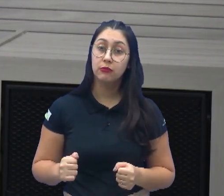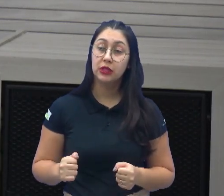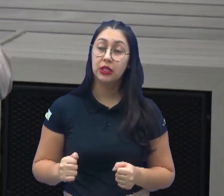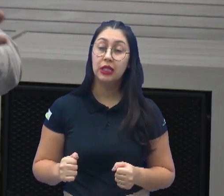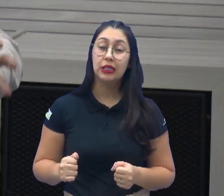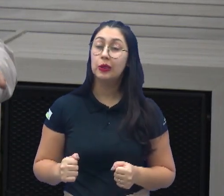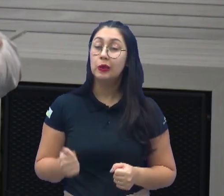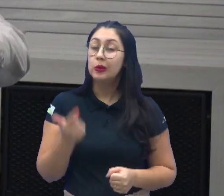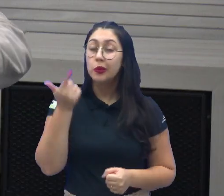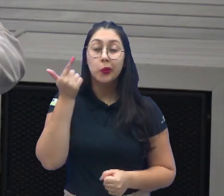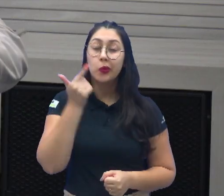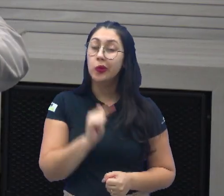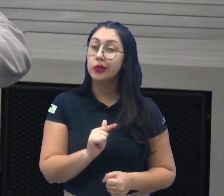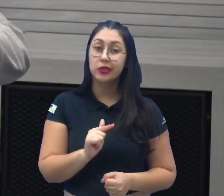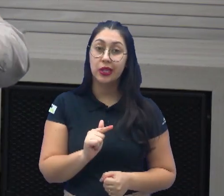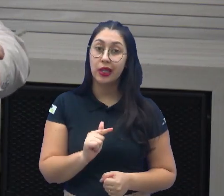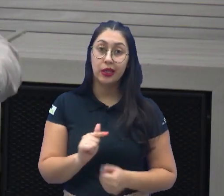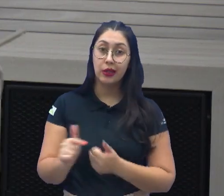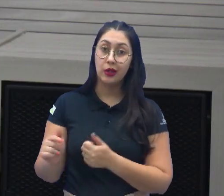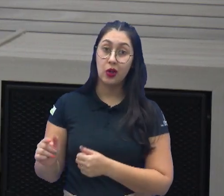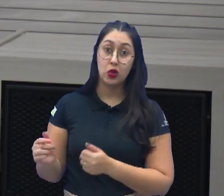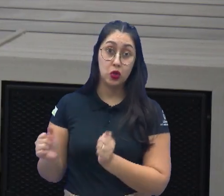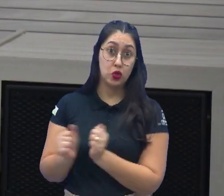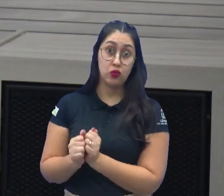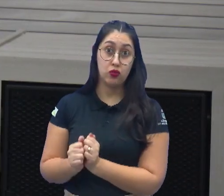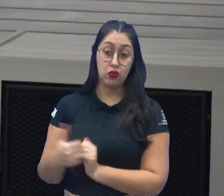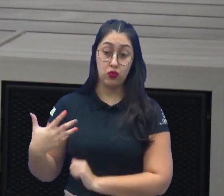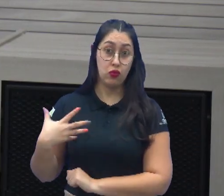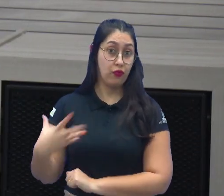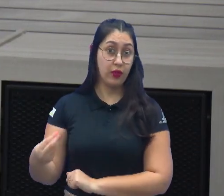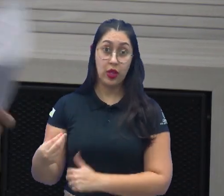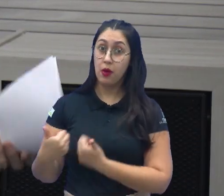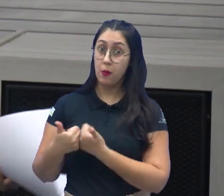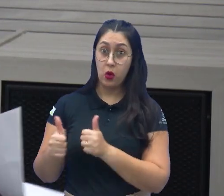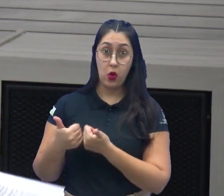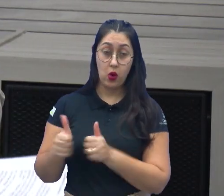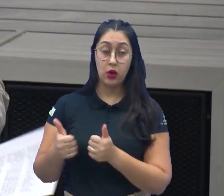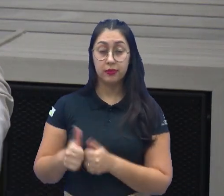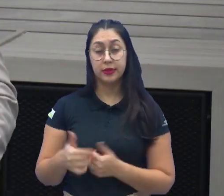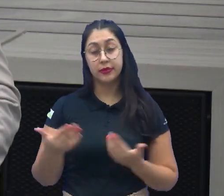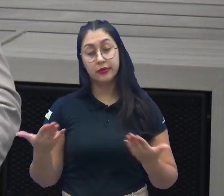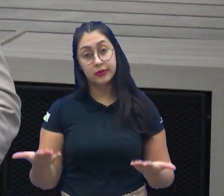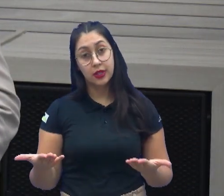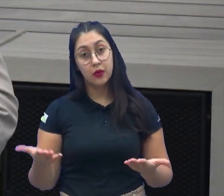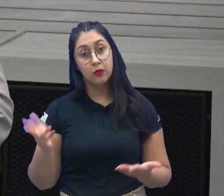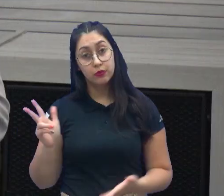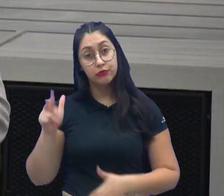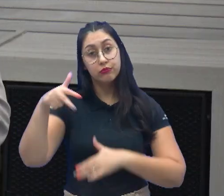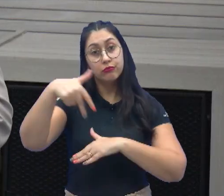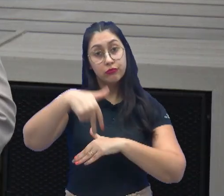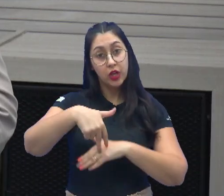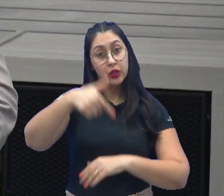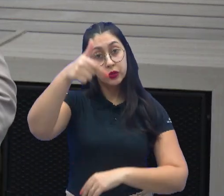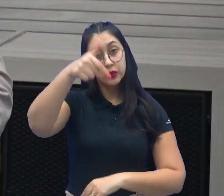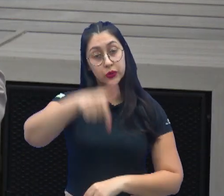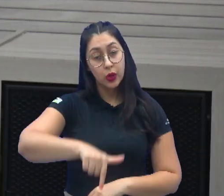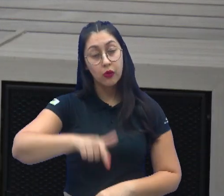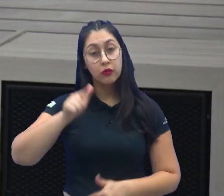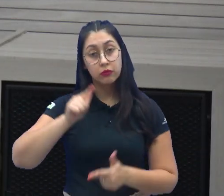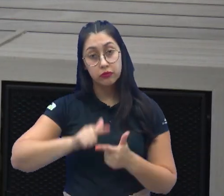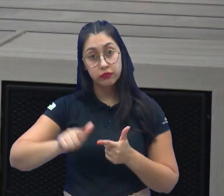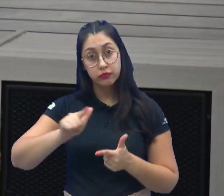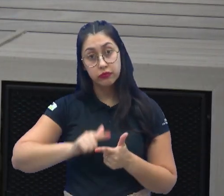condição do seu filho pegar um ônibus para ir para terapia. Então a gente volta a esse microfone, é um caso que chegou para a